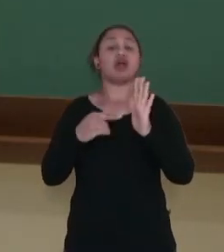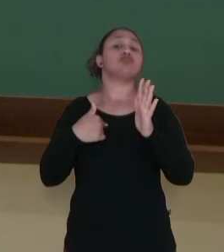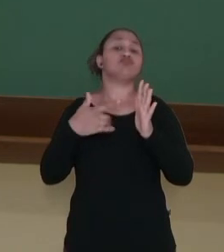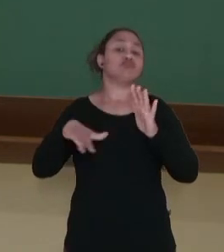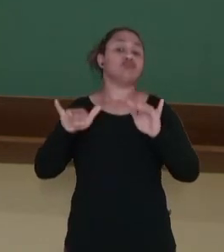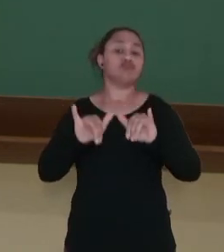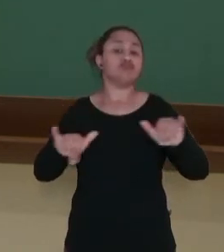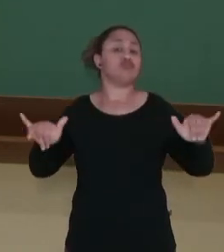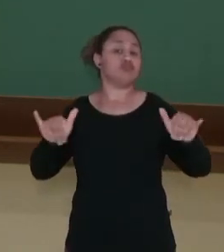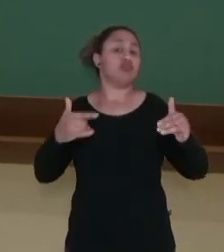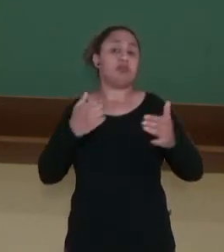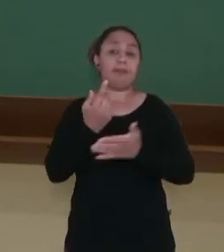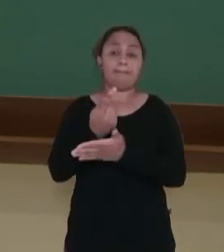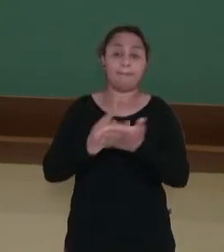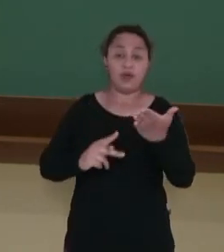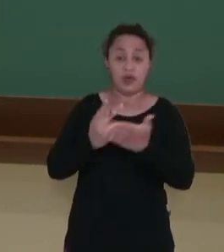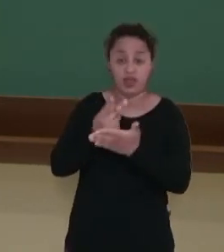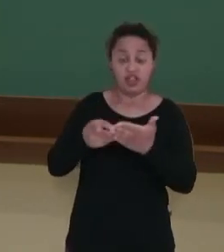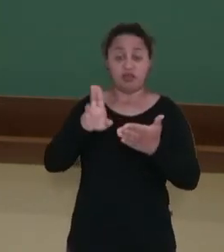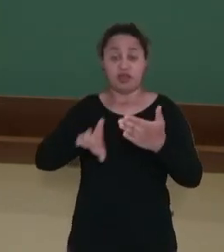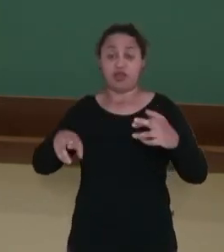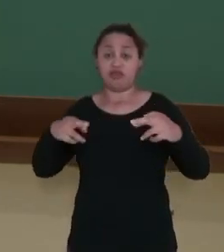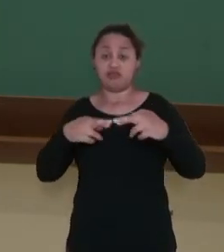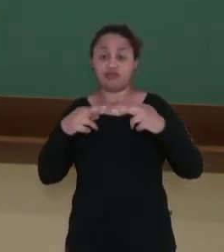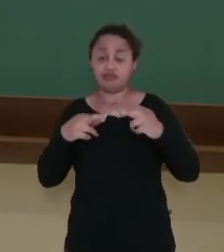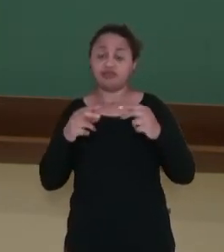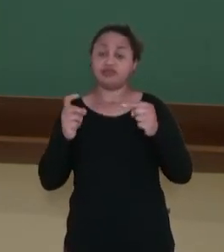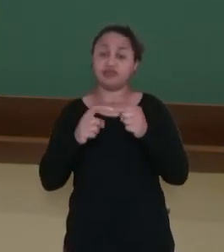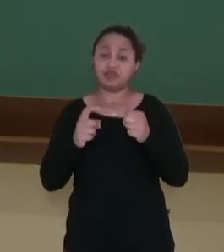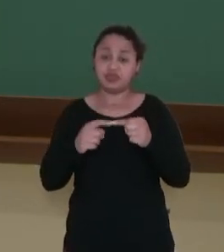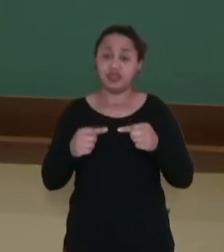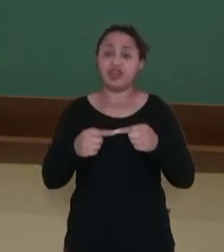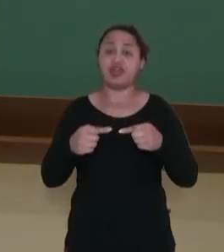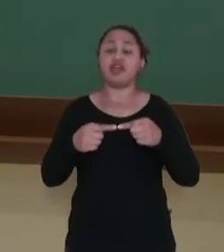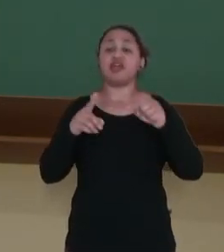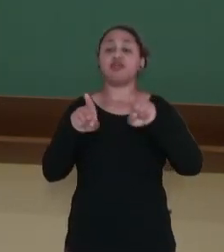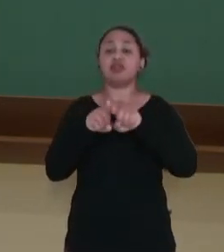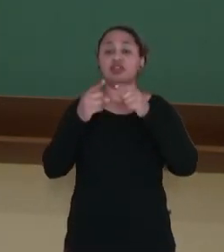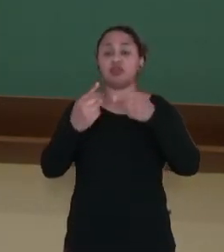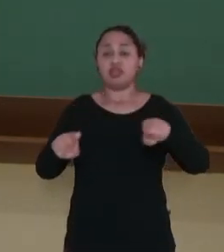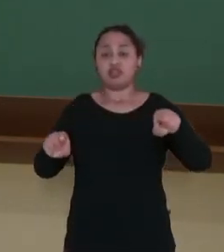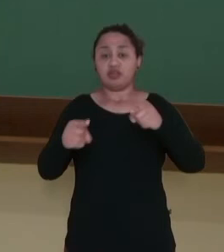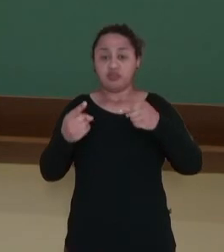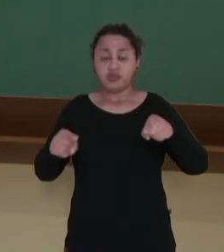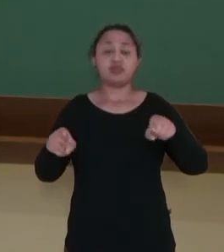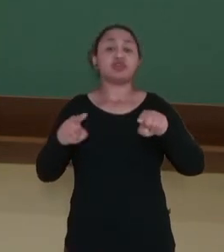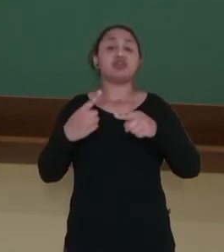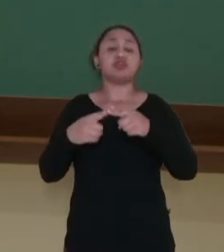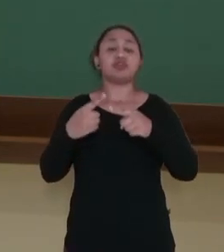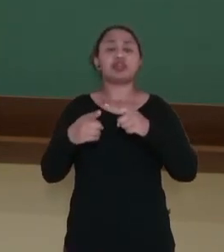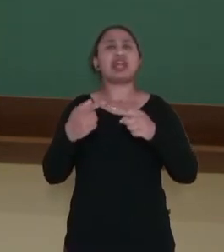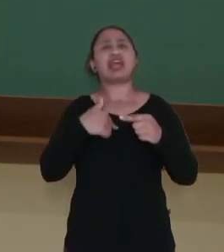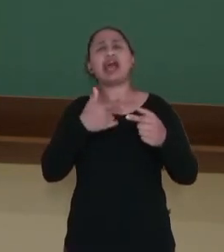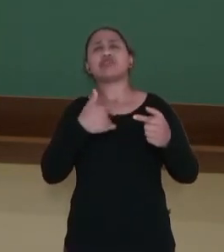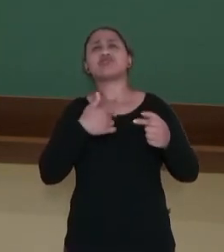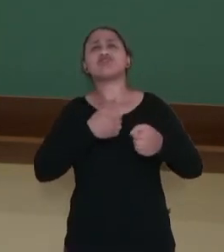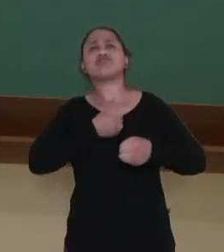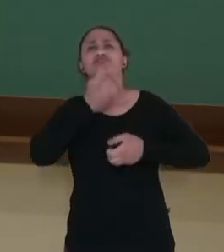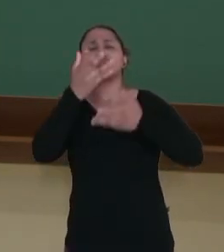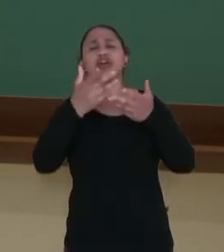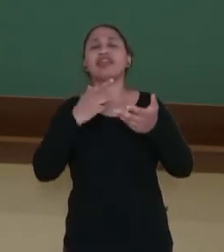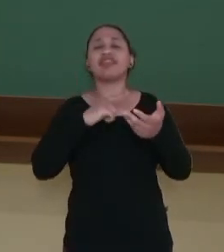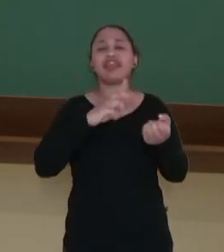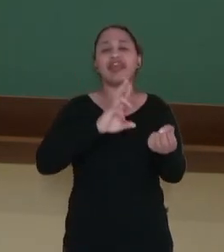campanha, num poema, por exemplo, que utiliza muita rima, até numa letra de música, né? Porque eu quero dar ritmo, sonoridade, eu quero